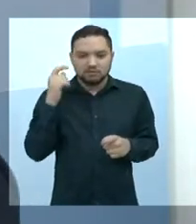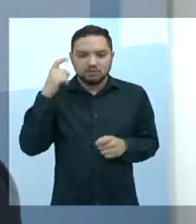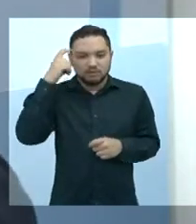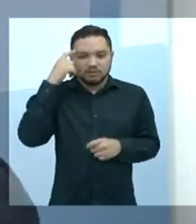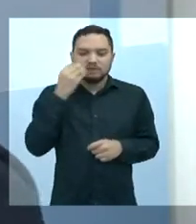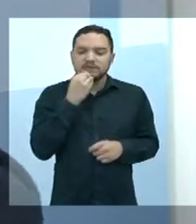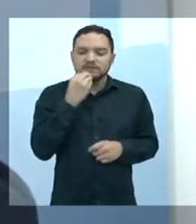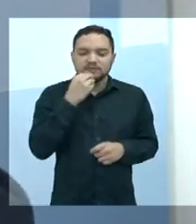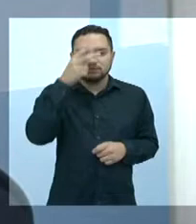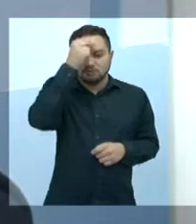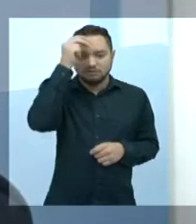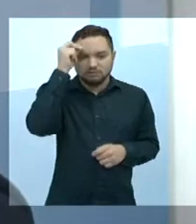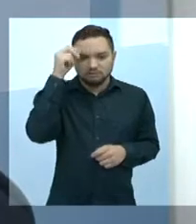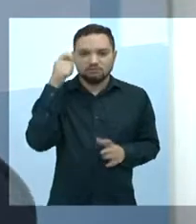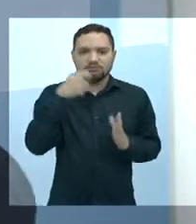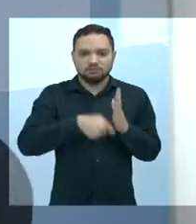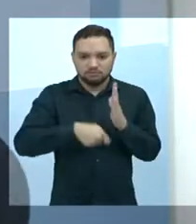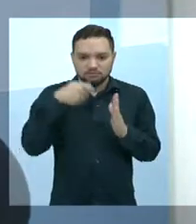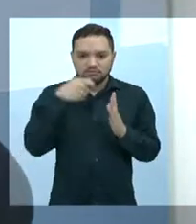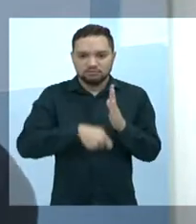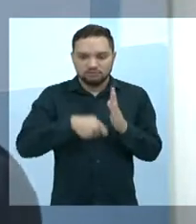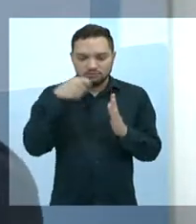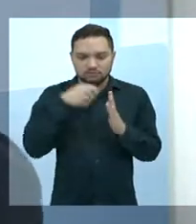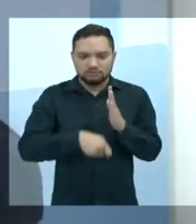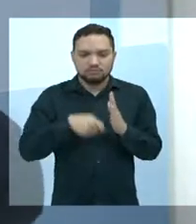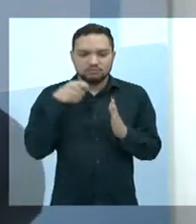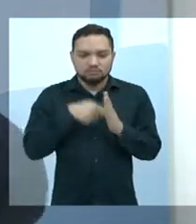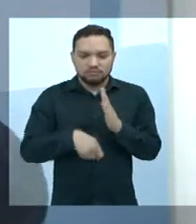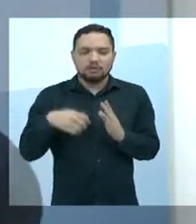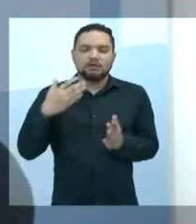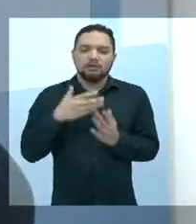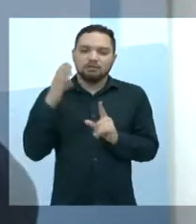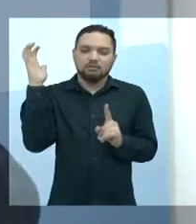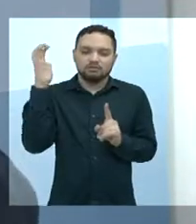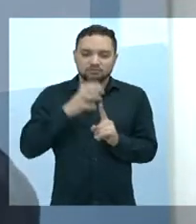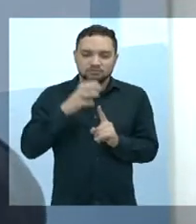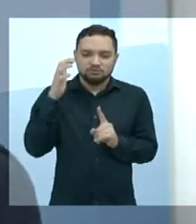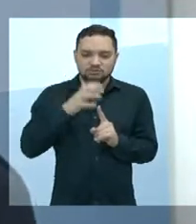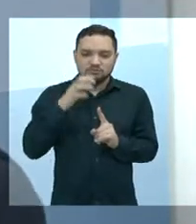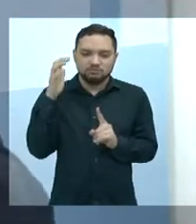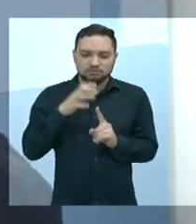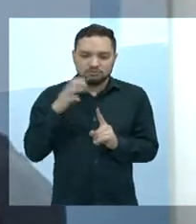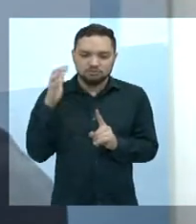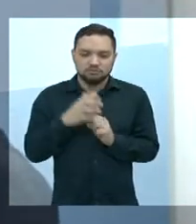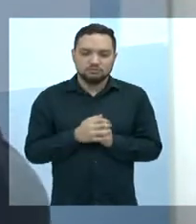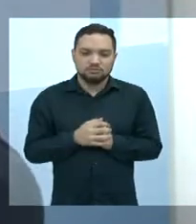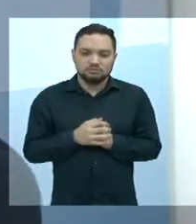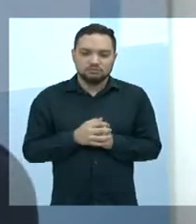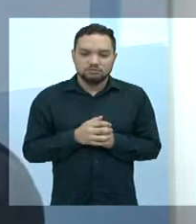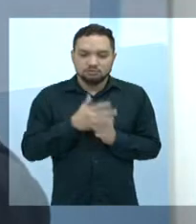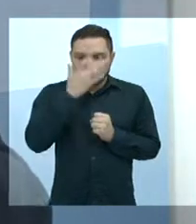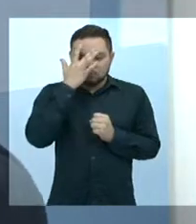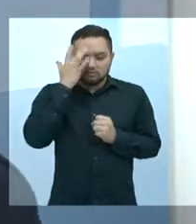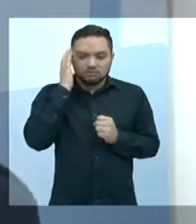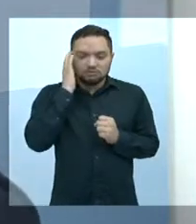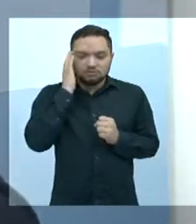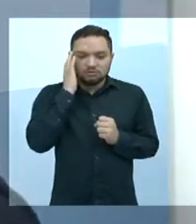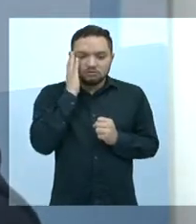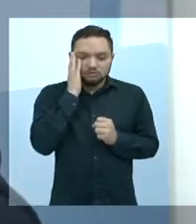não, você tem que ser prefeito, tem que ser prefeito. E começa a influência, e começa aquilo, vai acontecendo, e a pessoa vai